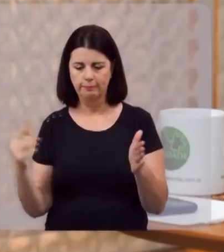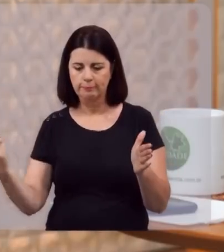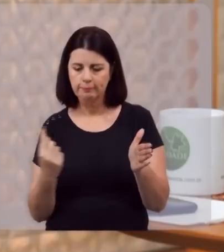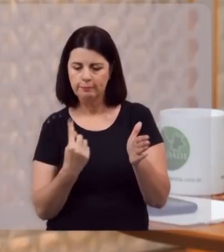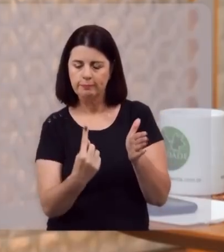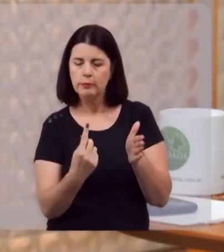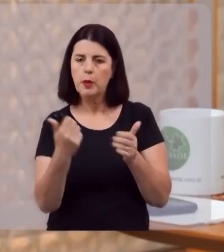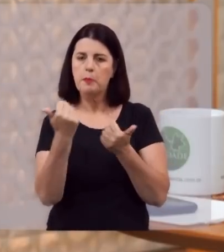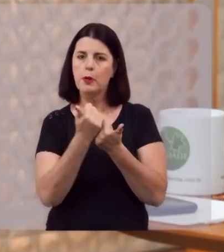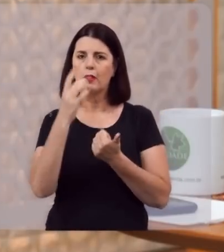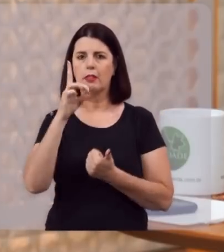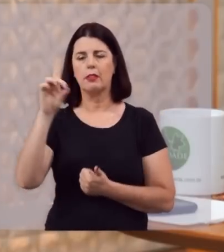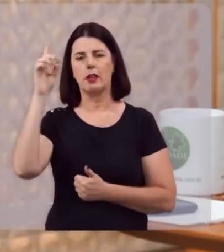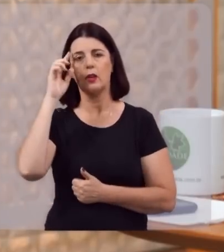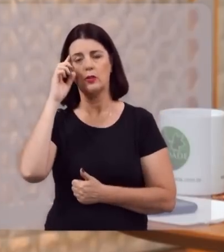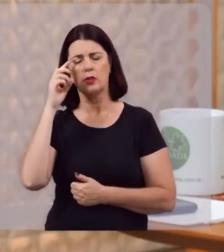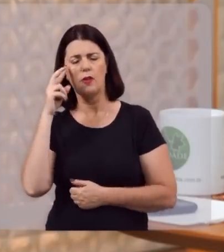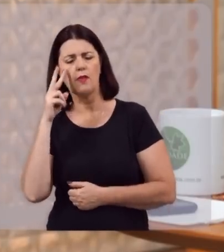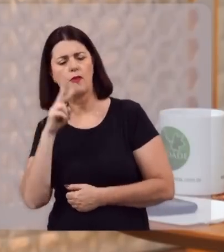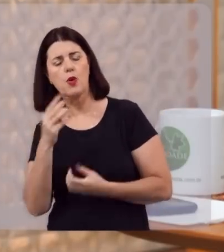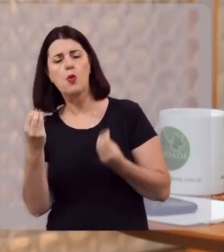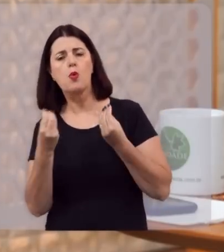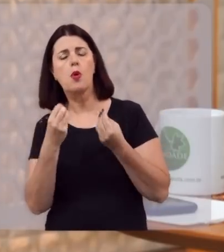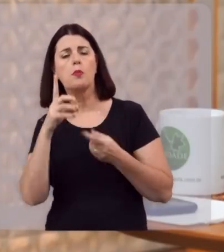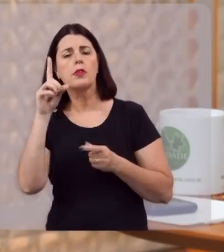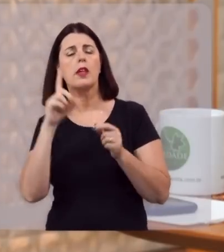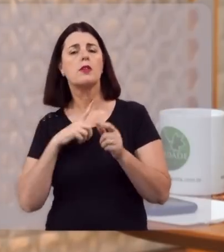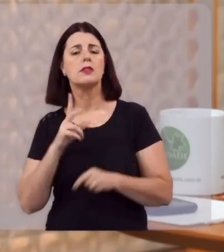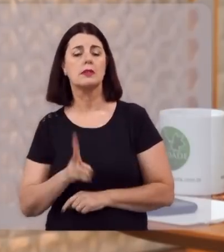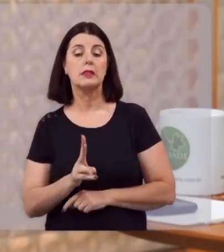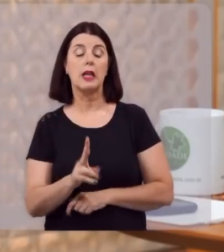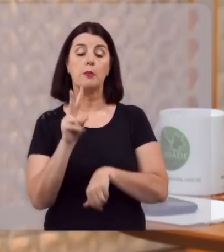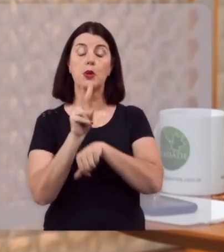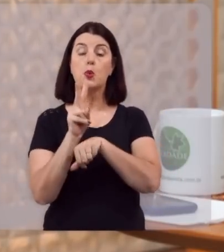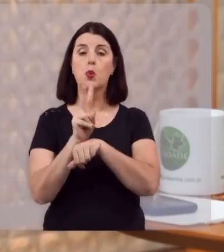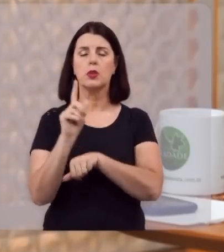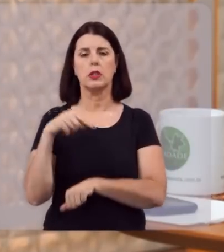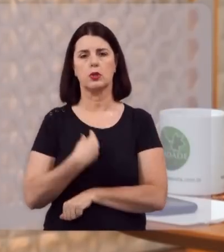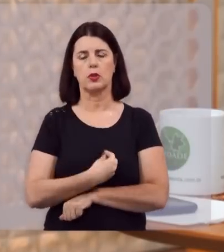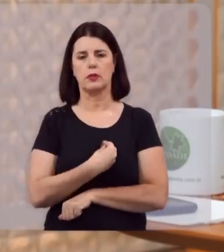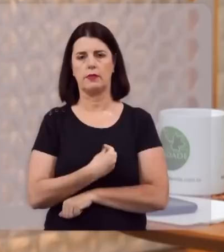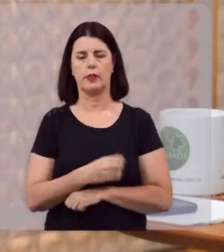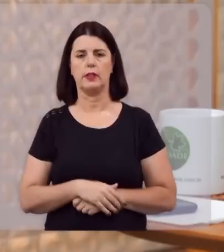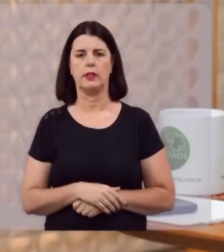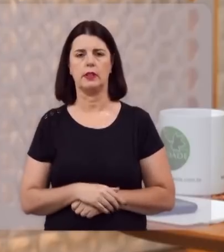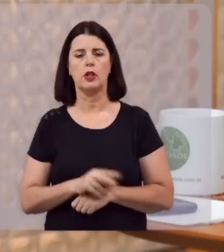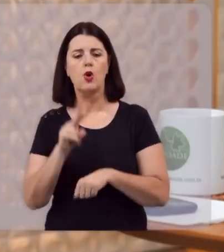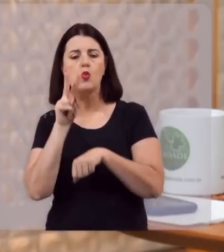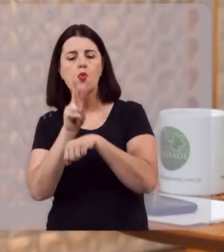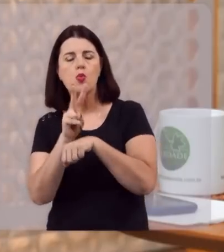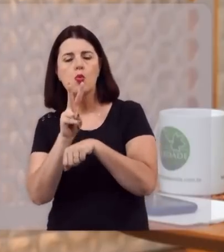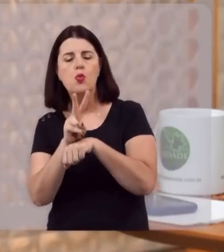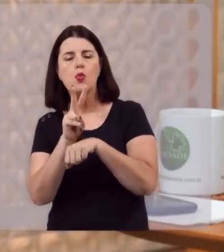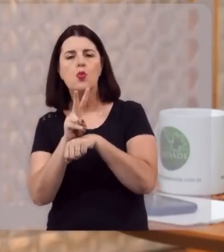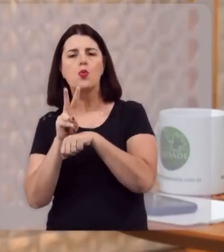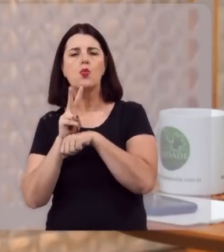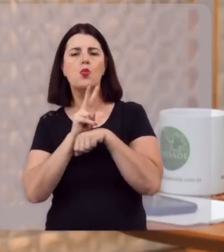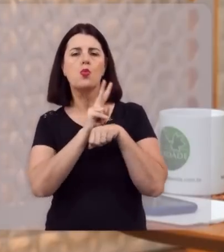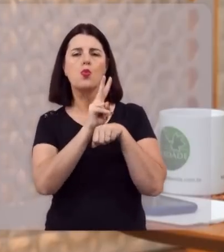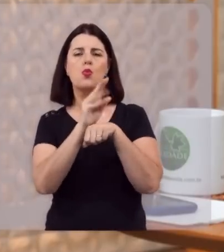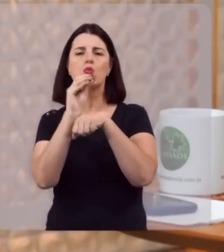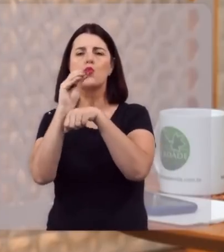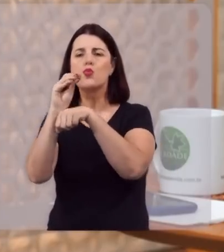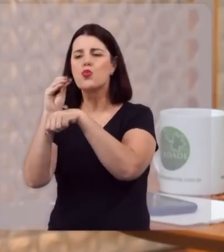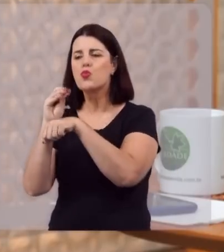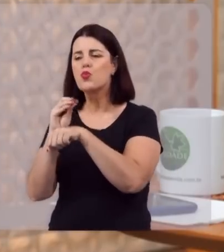encurralados por Deus nós ouvimos como Deus está o tempo inteiro cuidando de nós zelando para